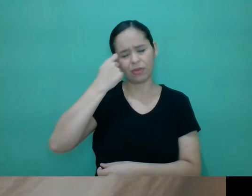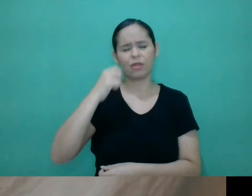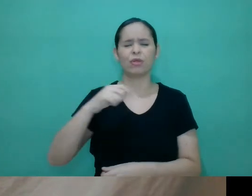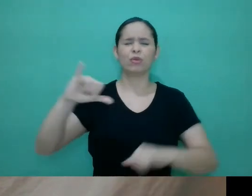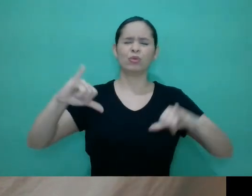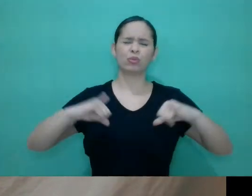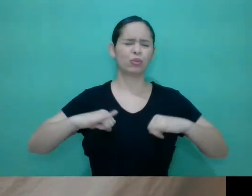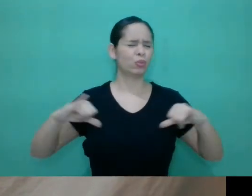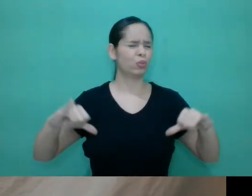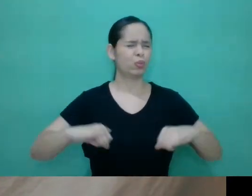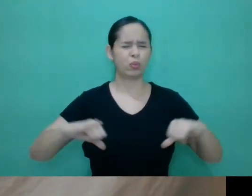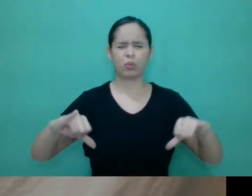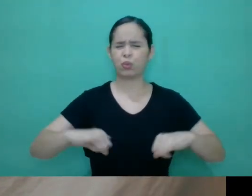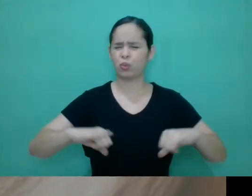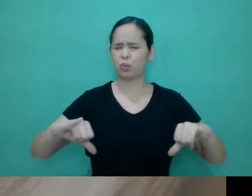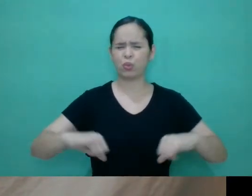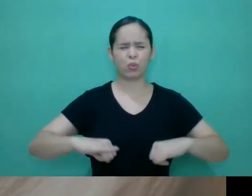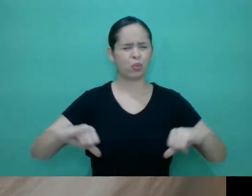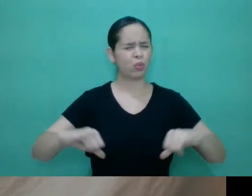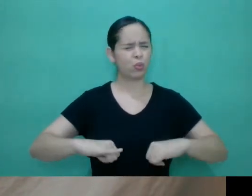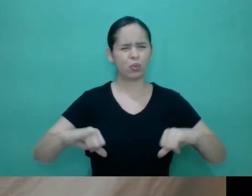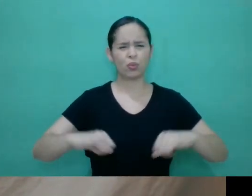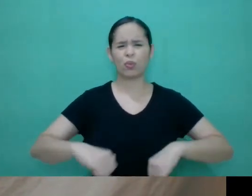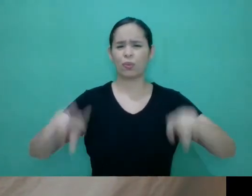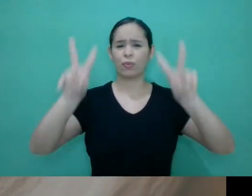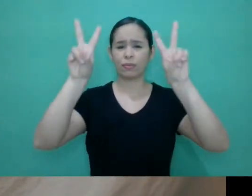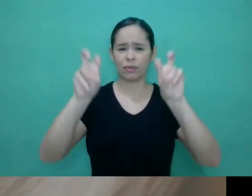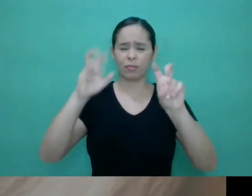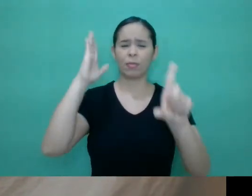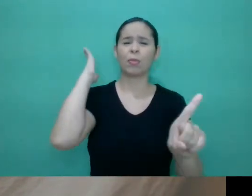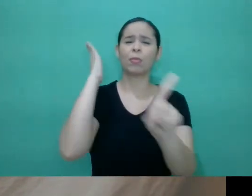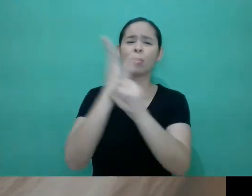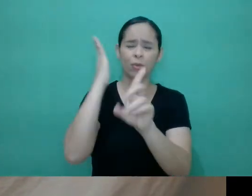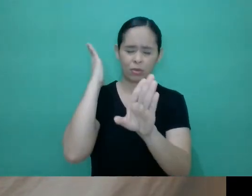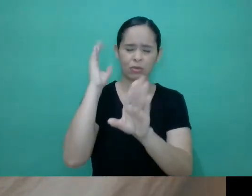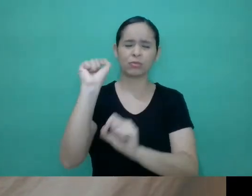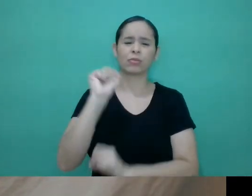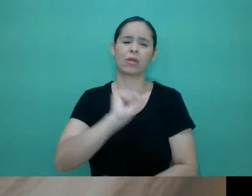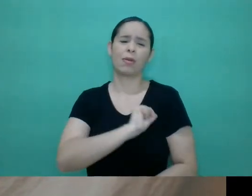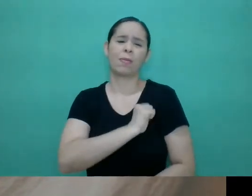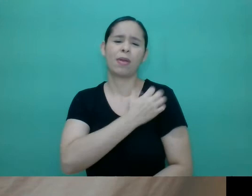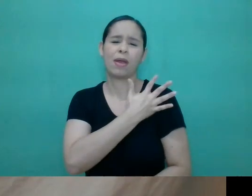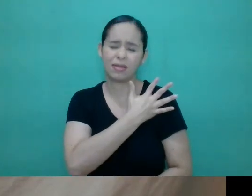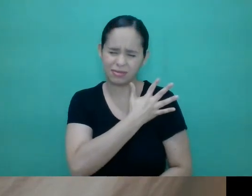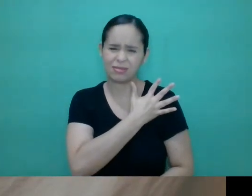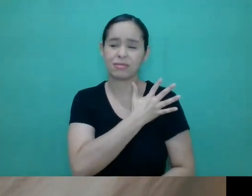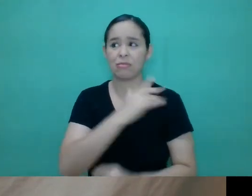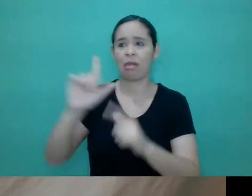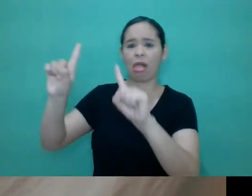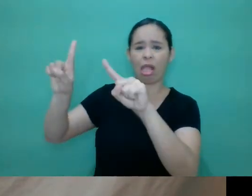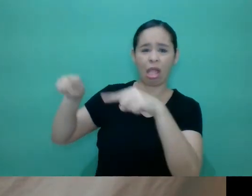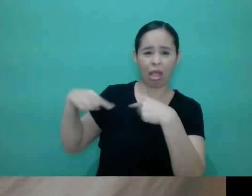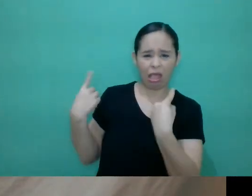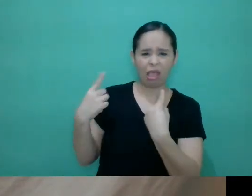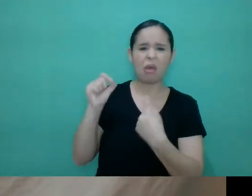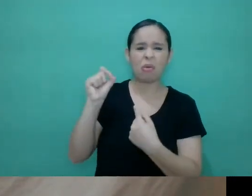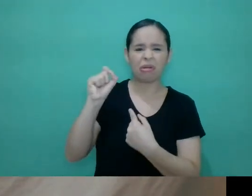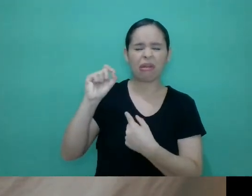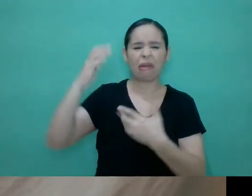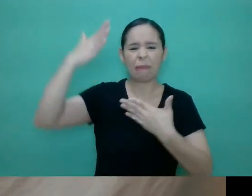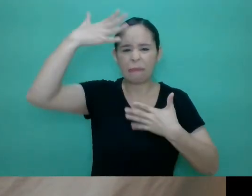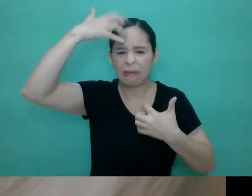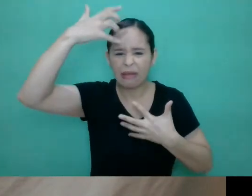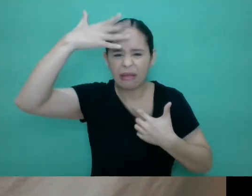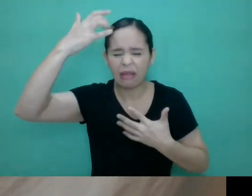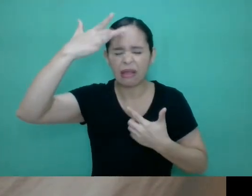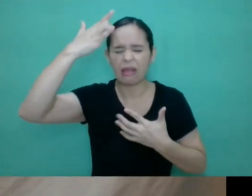sofreu muitas questões raciais durante o seu mandato, né? Inclusive, ela foi chamada de macaca com banana